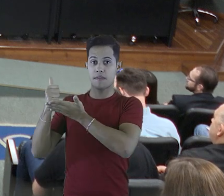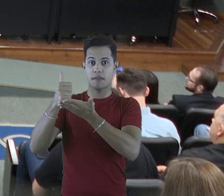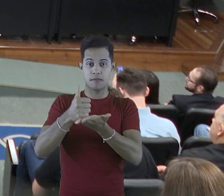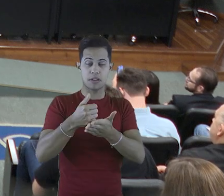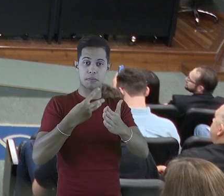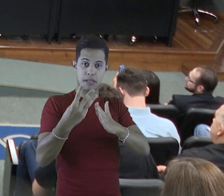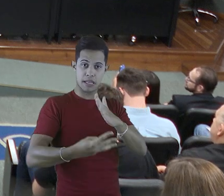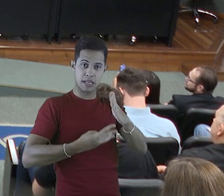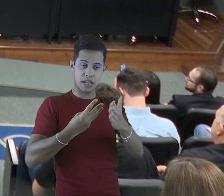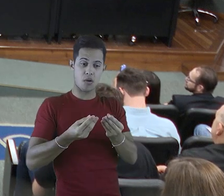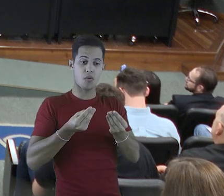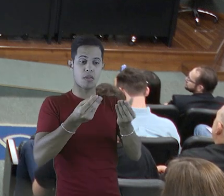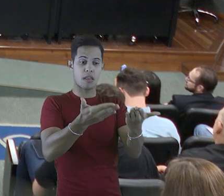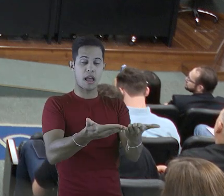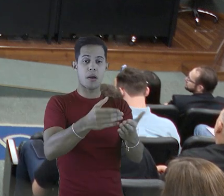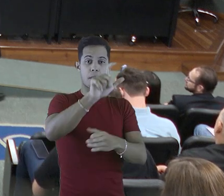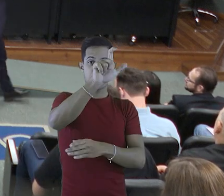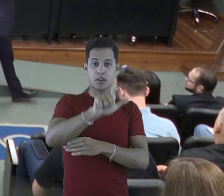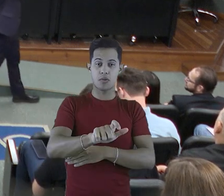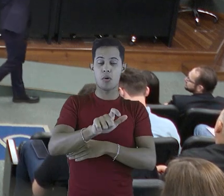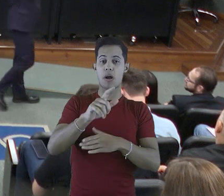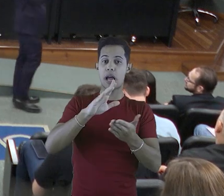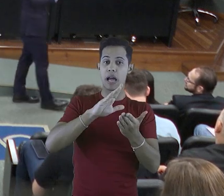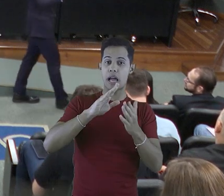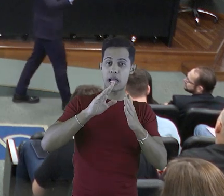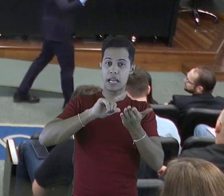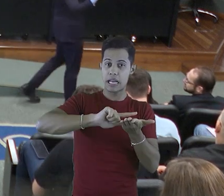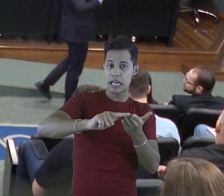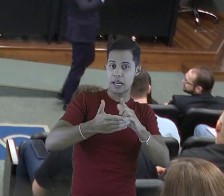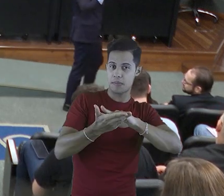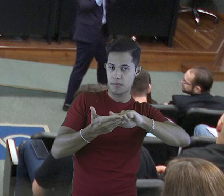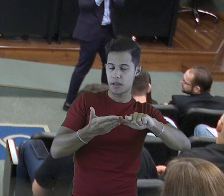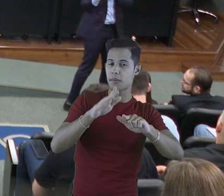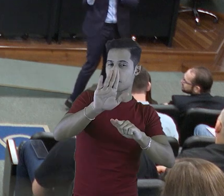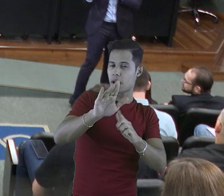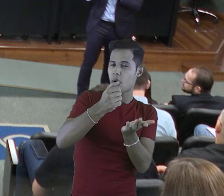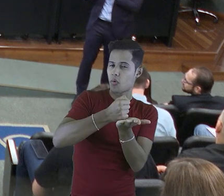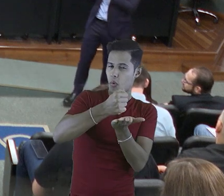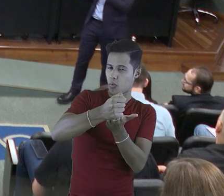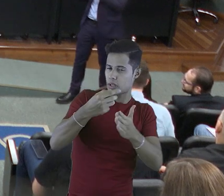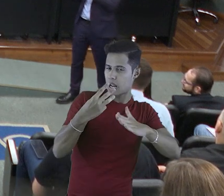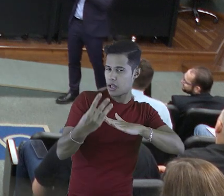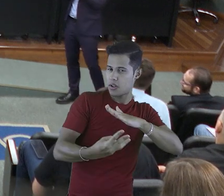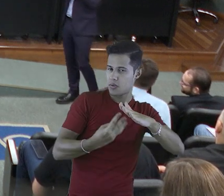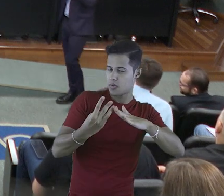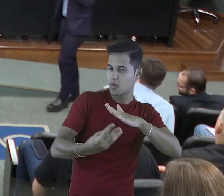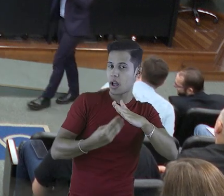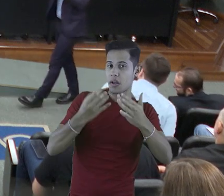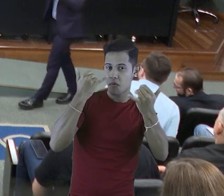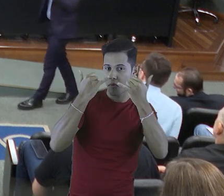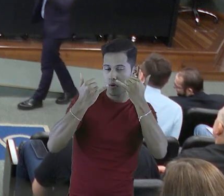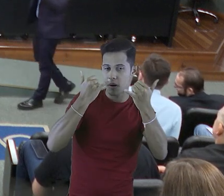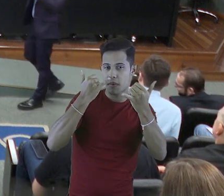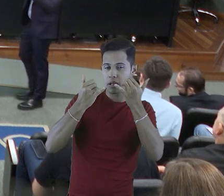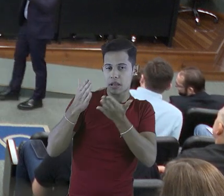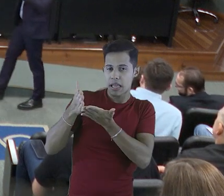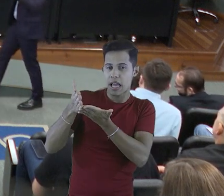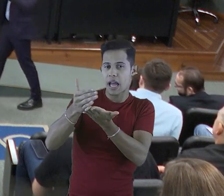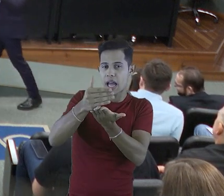a empresa vem, fornece material e limpa. Banheiro, assembleia e etc. Nesse contrato de terceirização, os dados